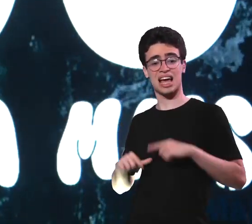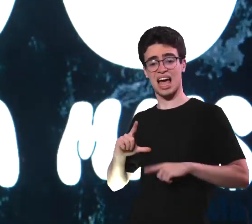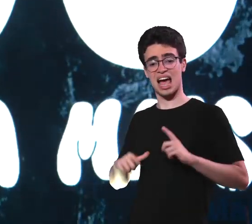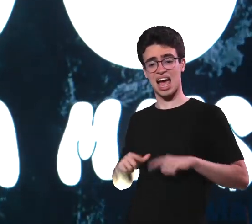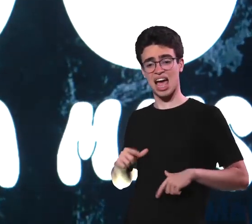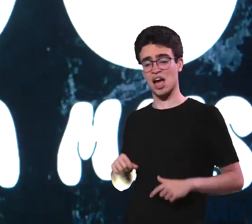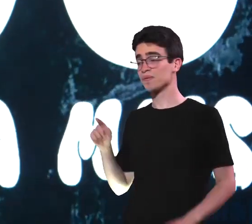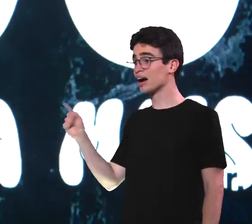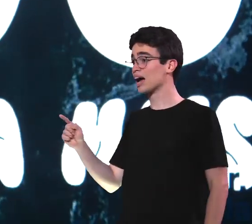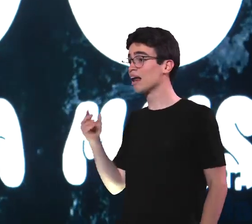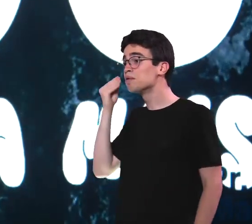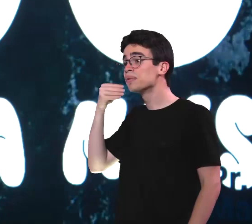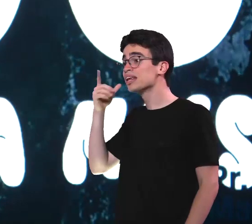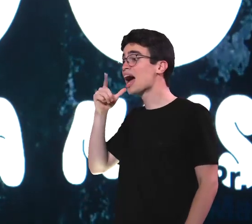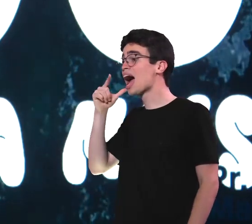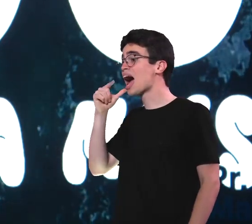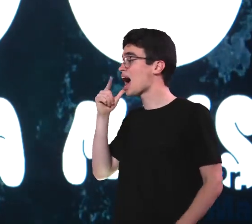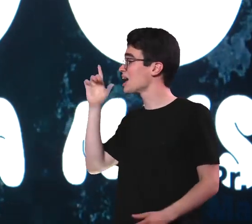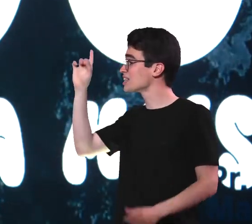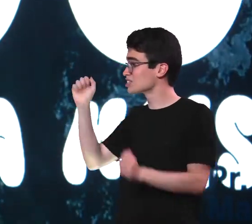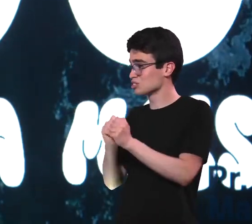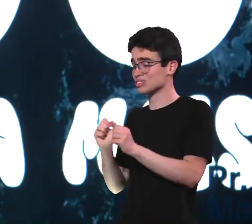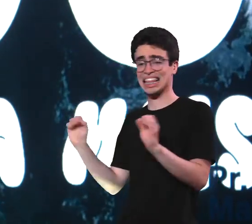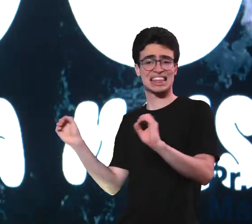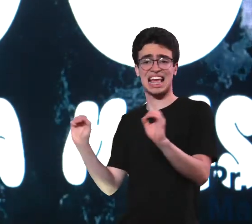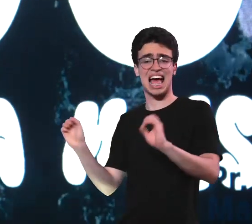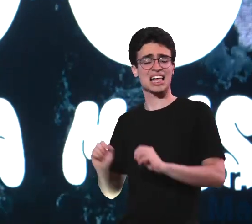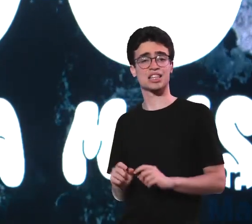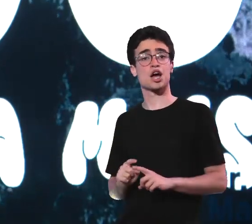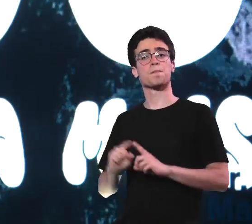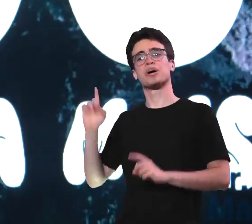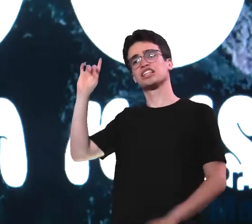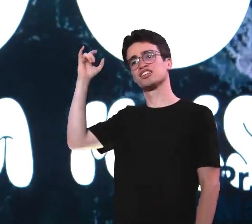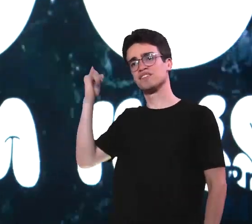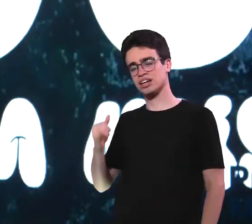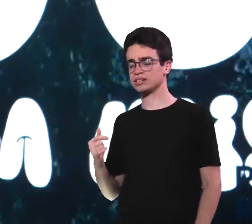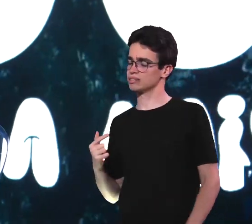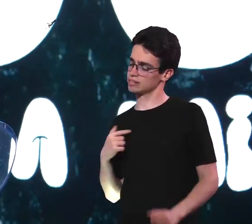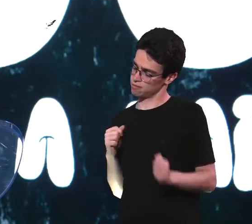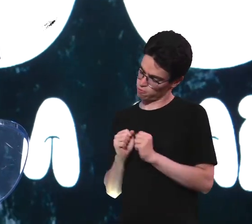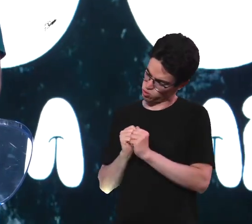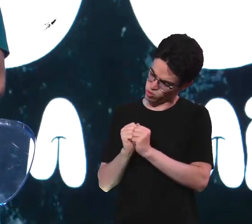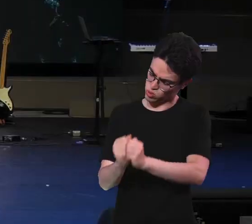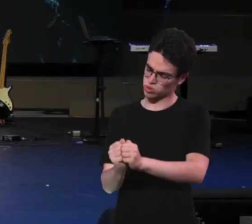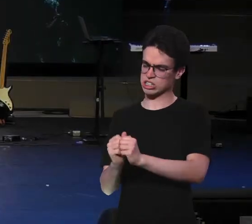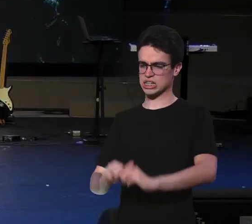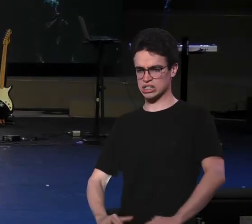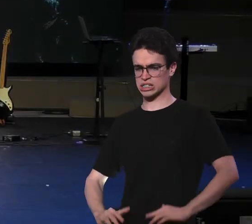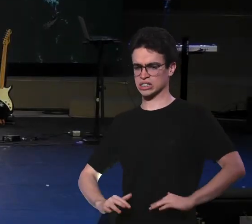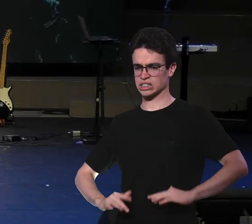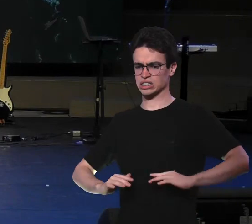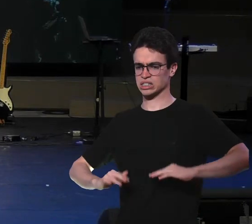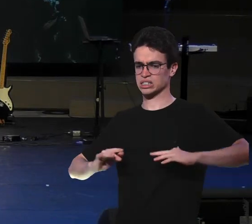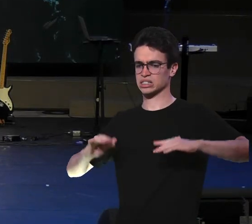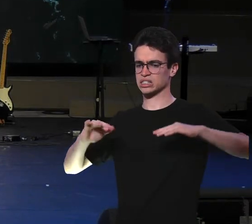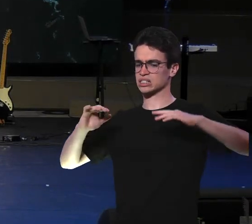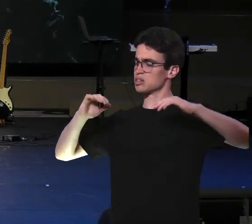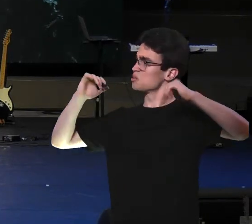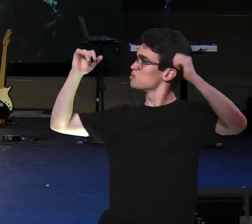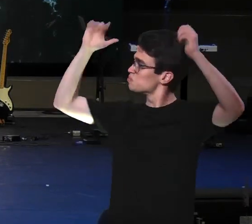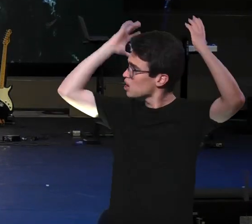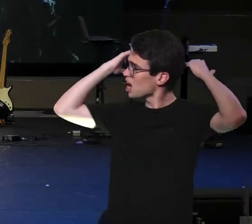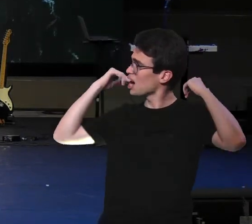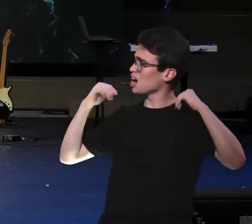na água estava. Mas Deus estava falando, eu vou caminhar com vocês de 500 em 500 metros até a minha presença se tornar um